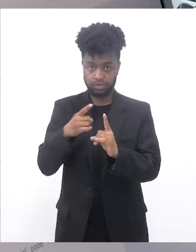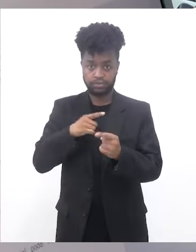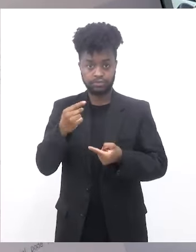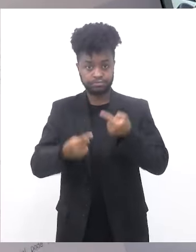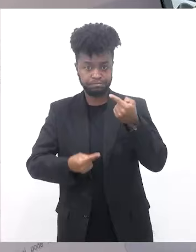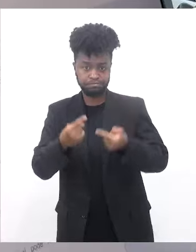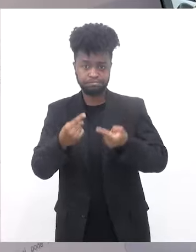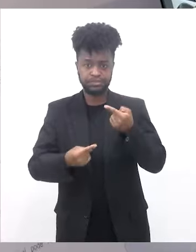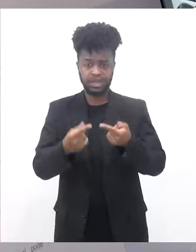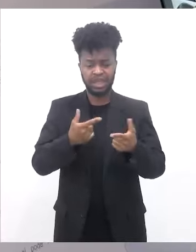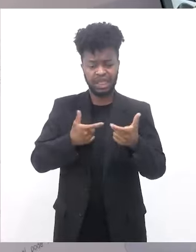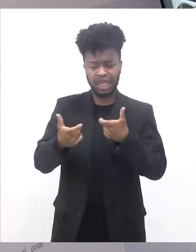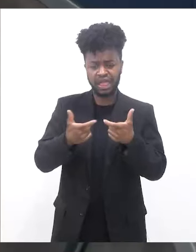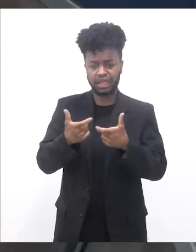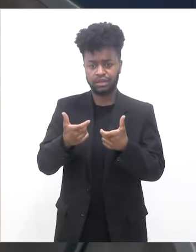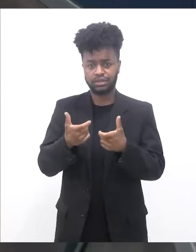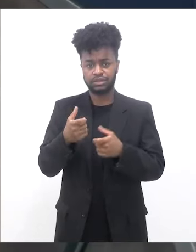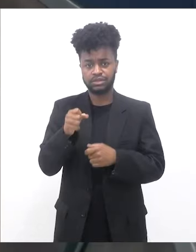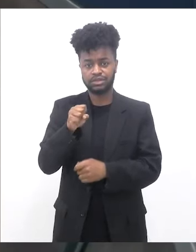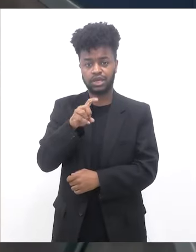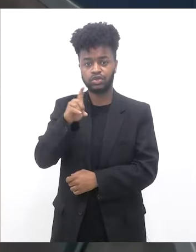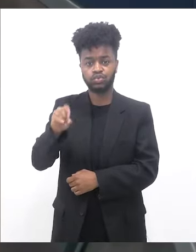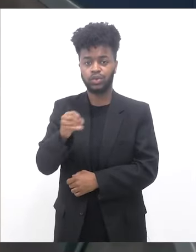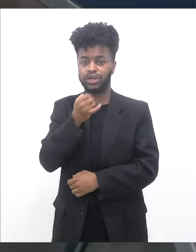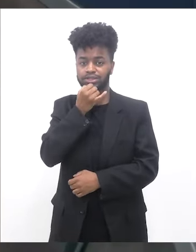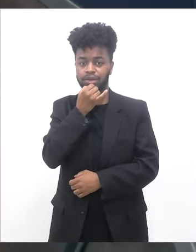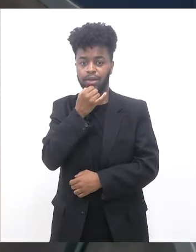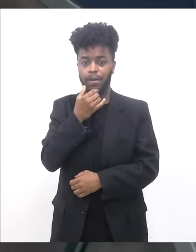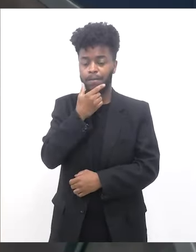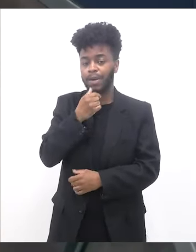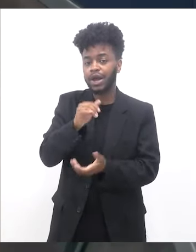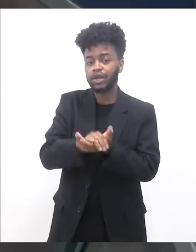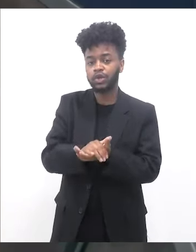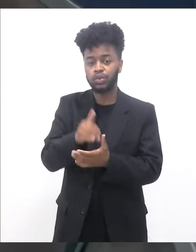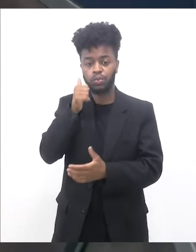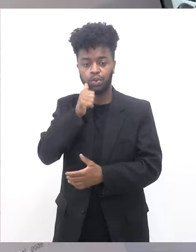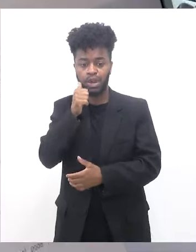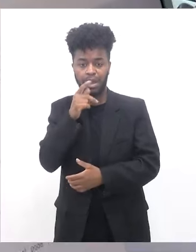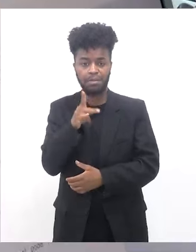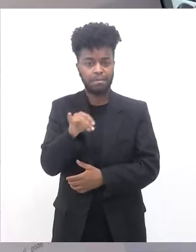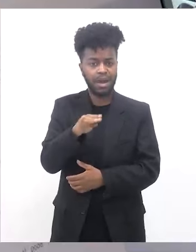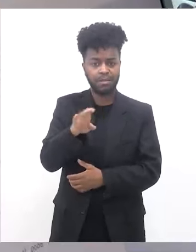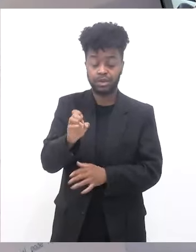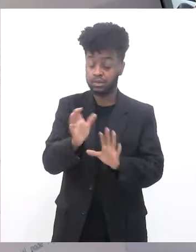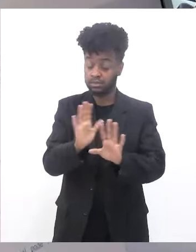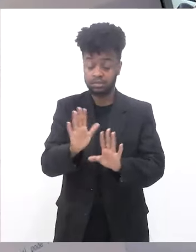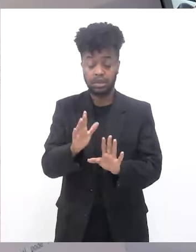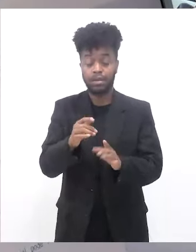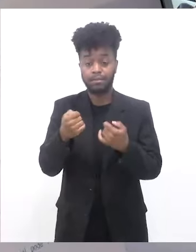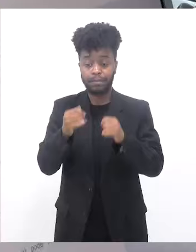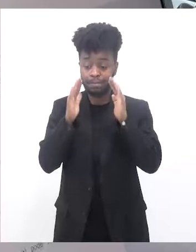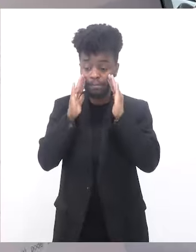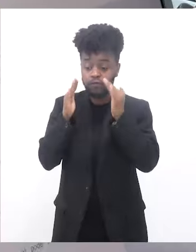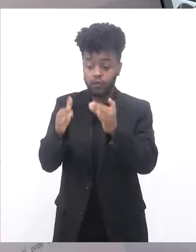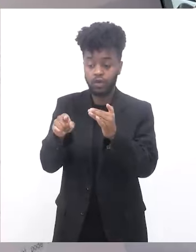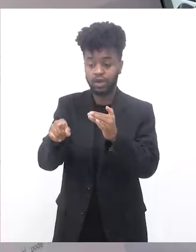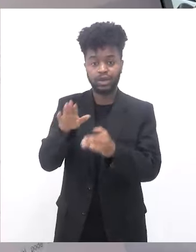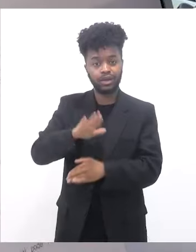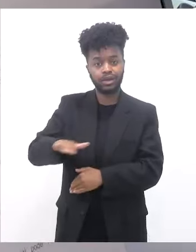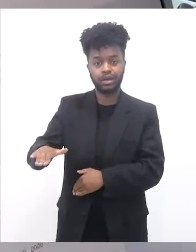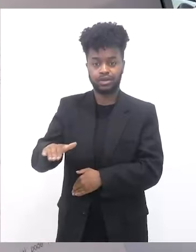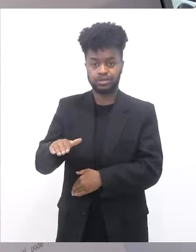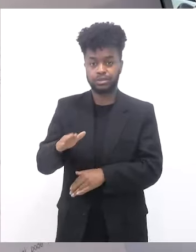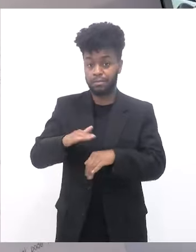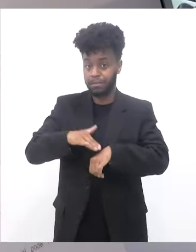uma disputa, uma guerrinha de sexos, assim, marido, mulher, pai, mãe, mas não, é o bem-estar da criança que é o mais